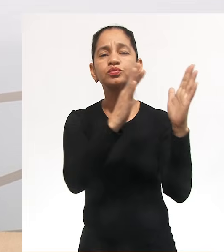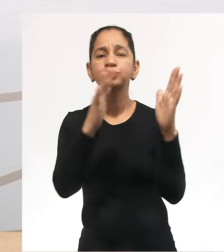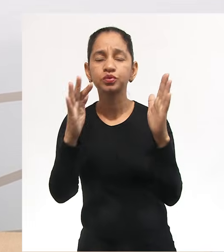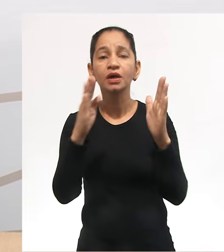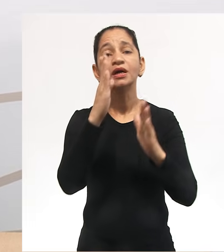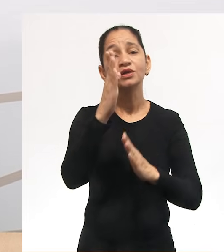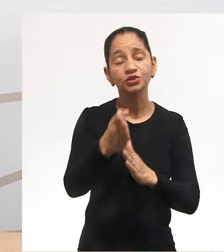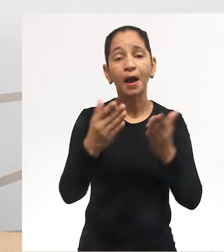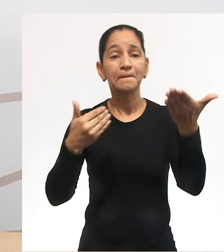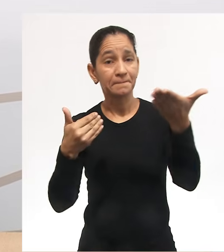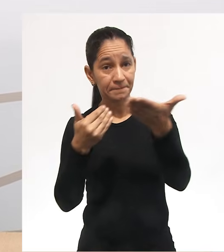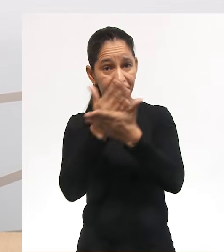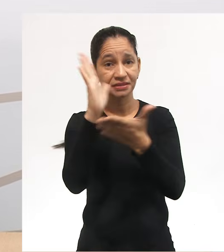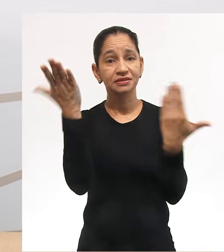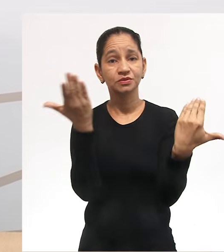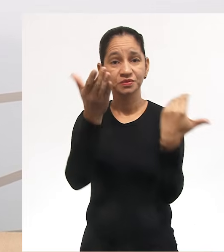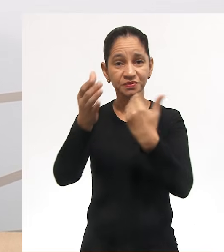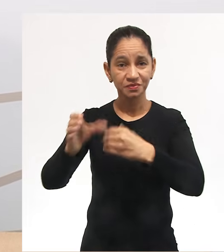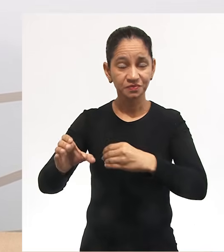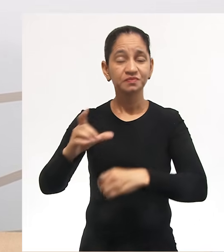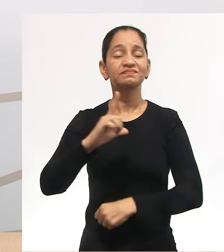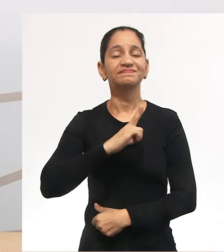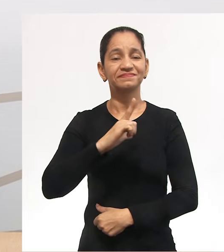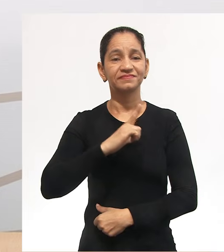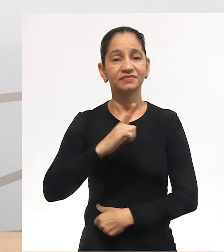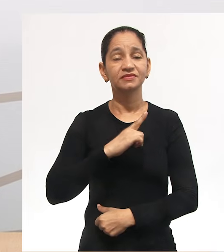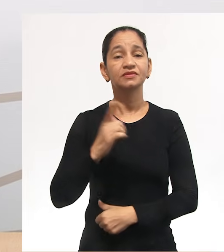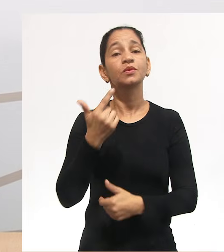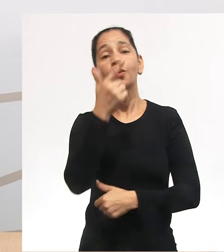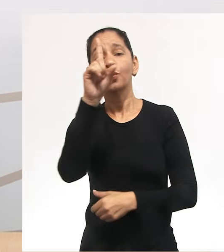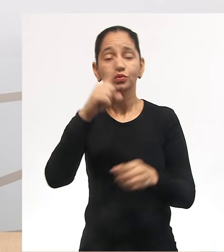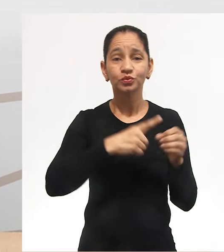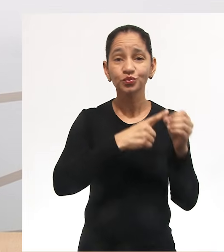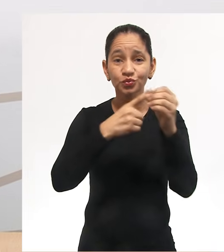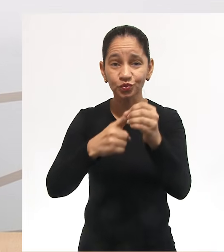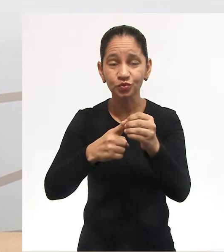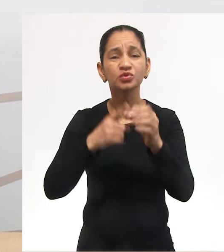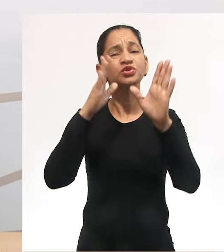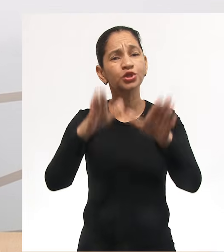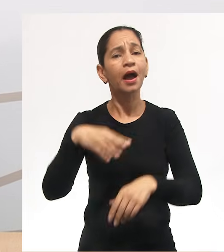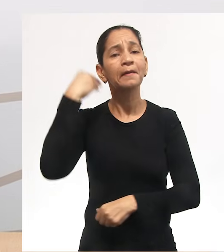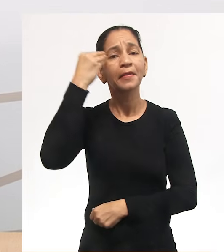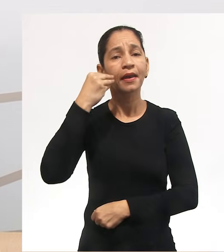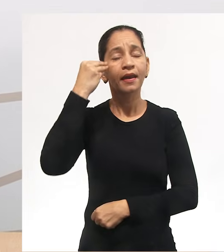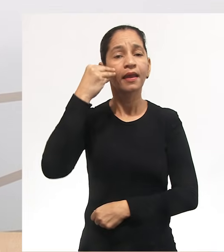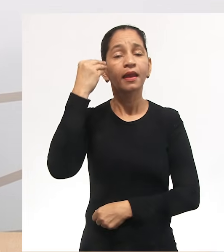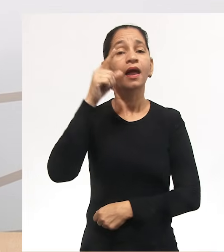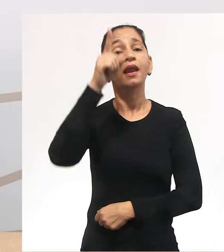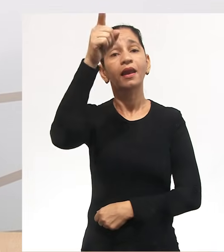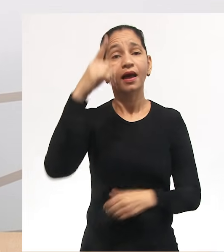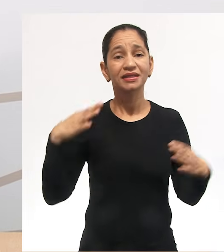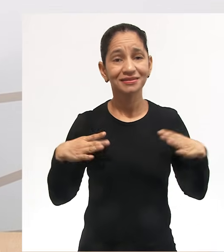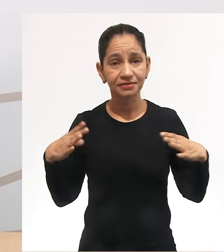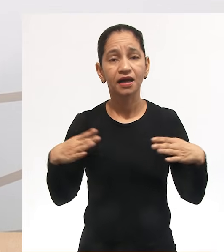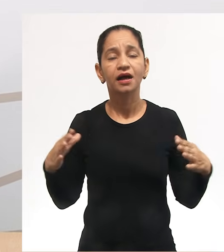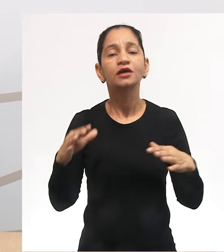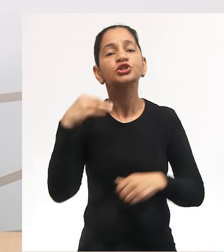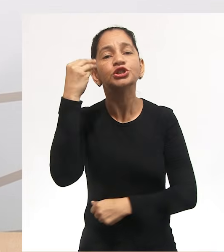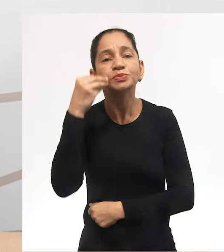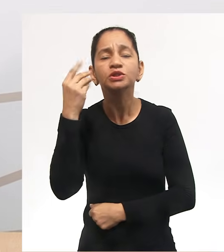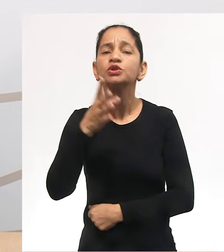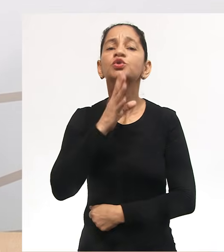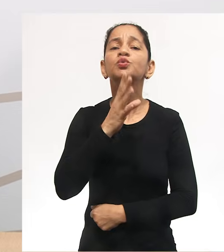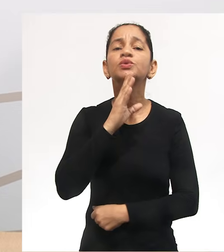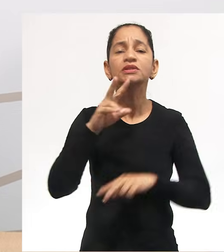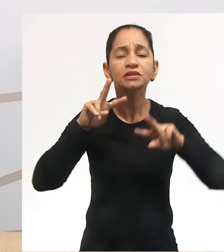que, passou essa fase, eu já tinha passado num concurso, de Nova Mamoré, já tinha ficado em Nova Mamoré um tempo também,